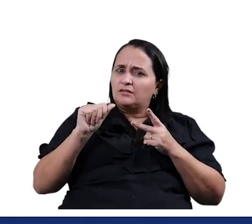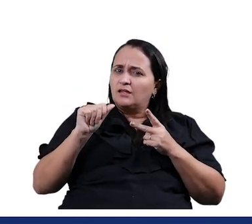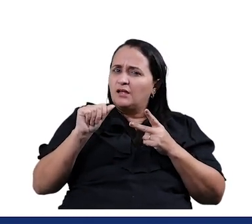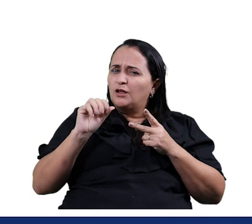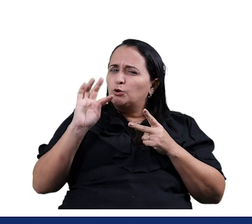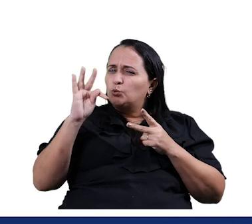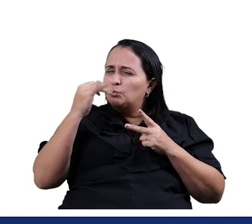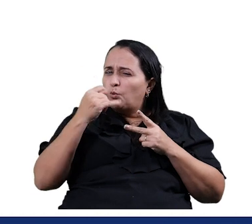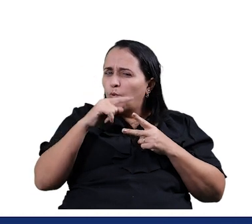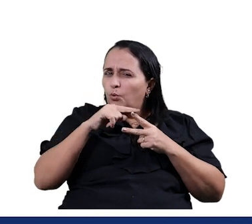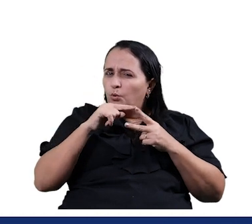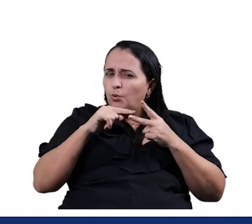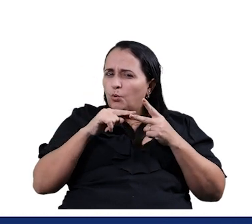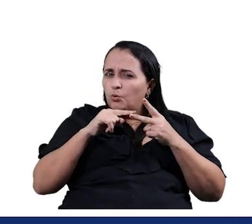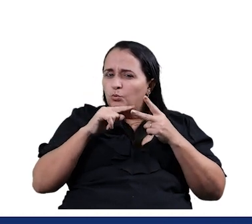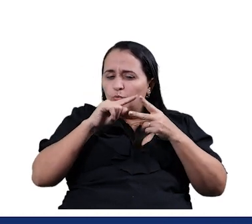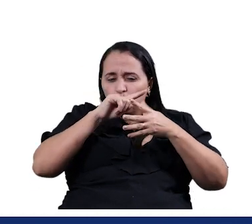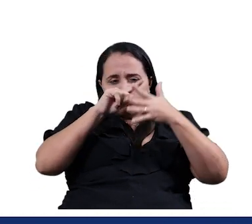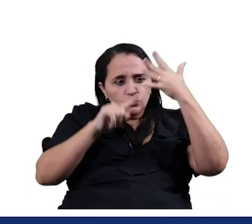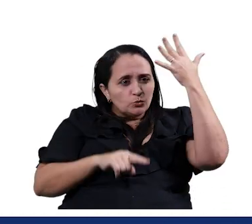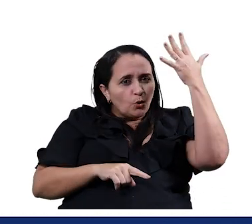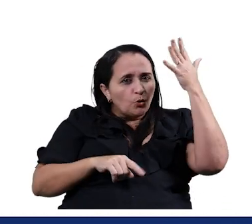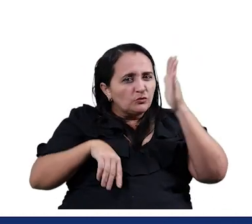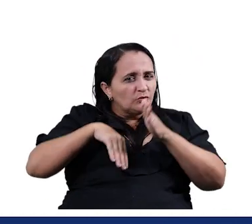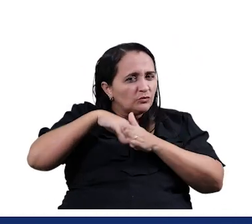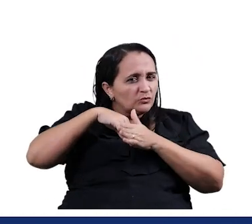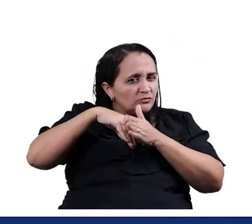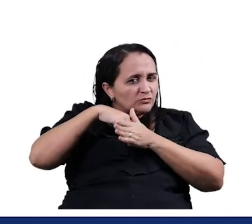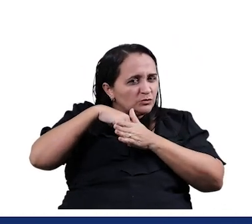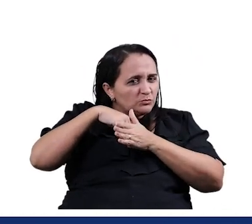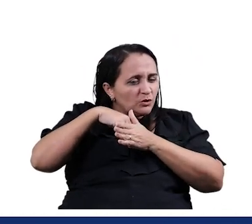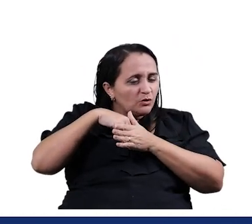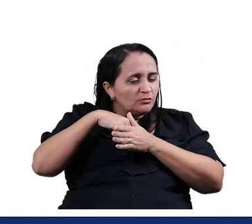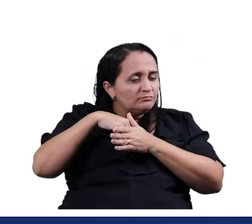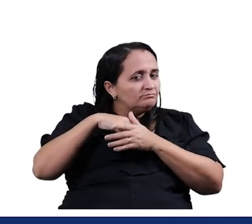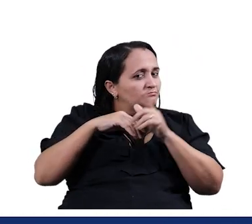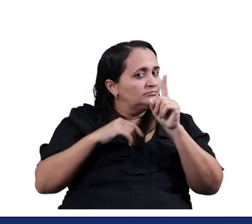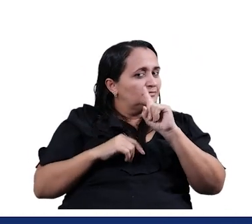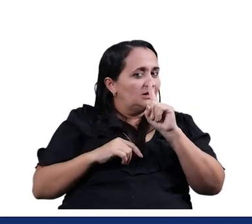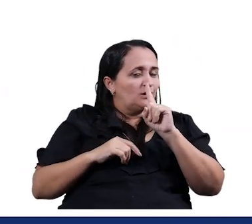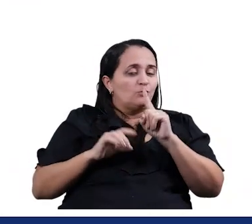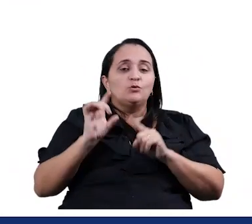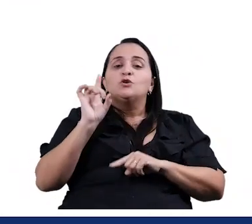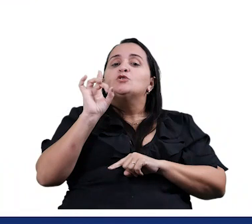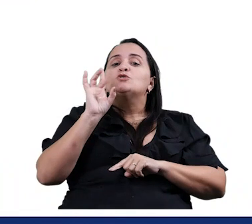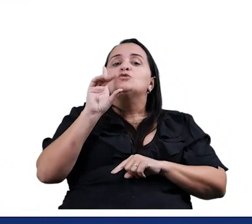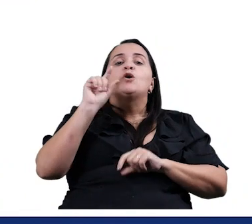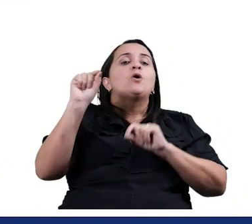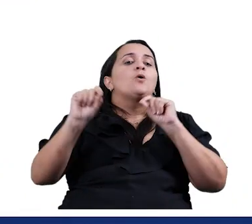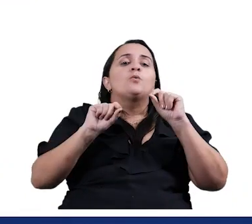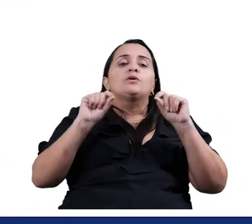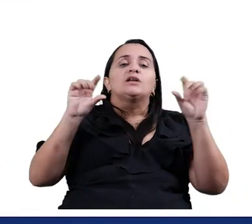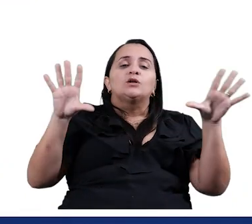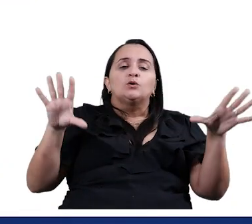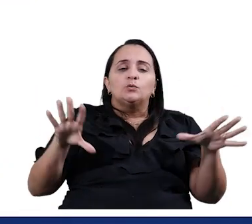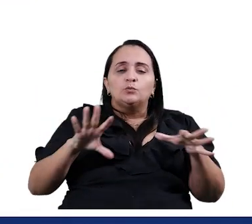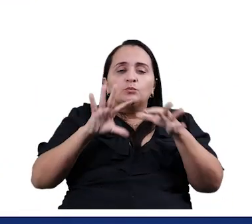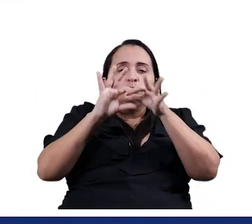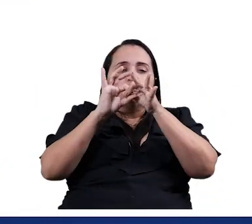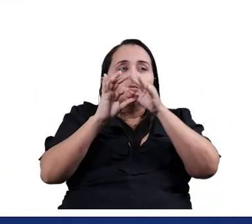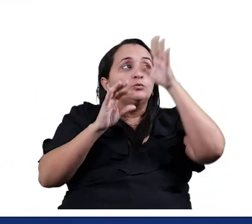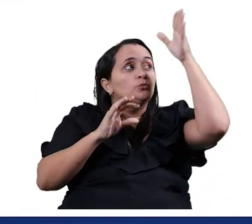futebol? Não, gente. Todos eles têm em comum o esporte.